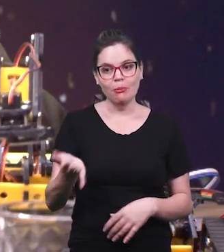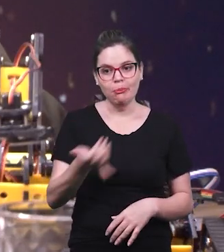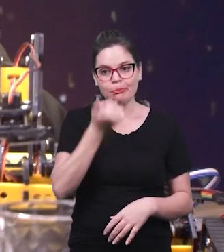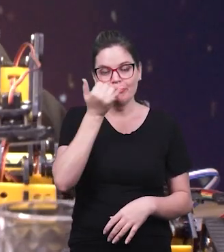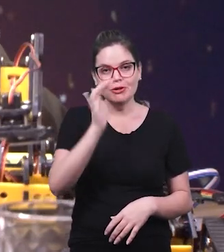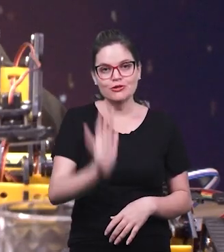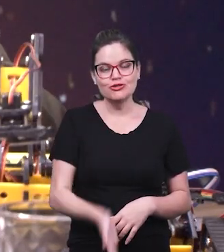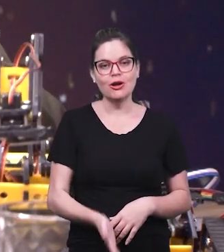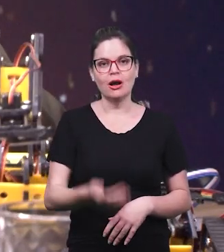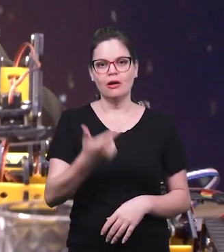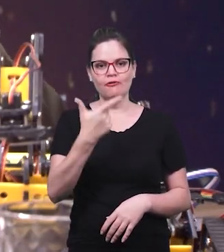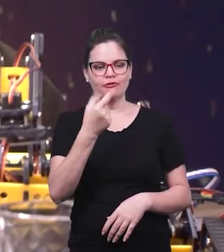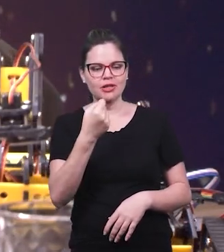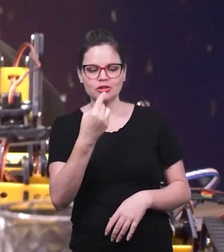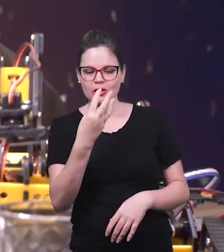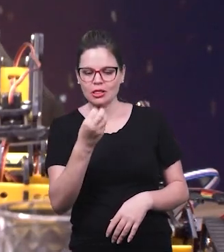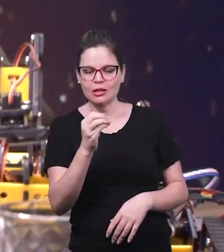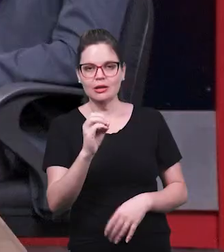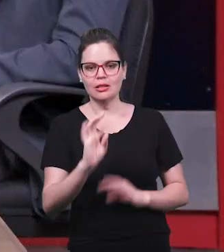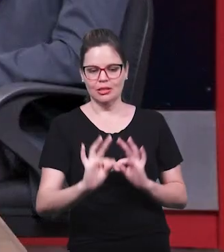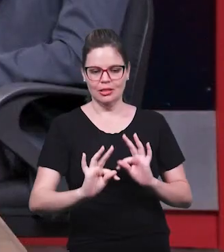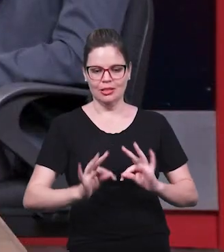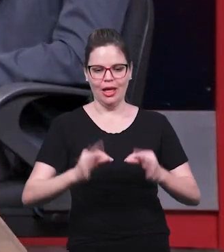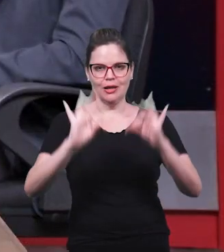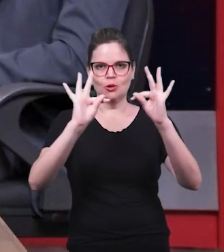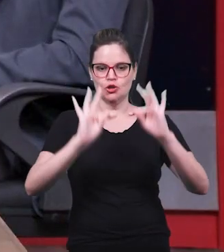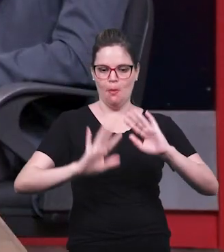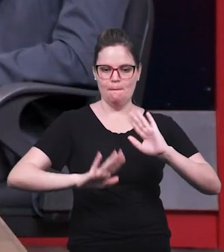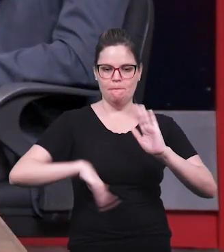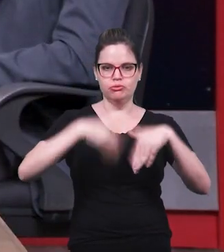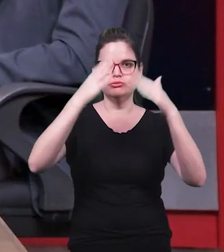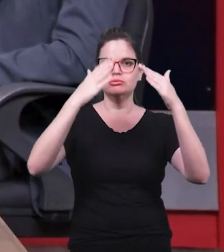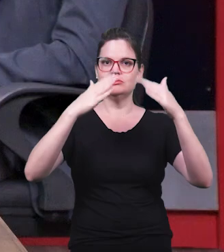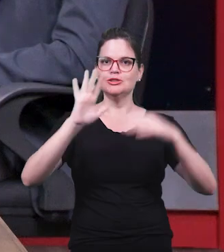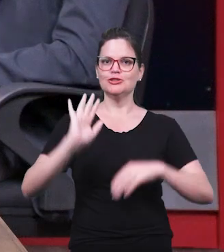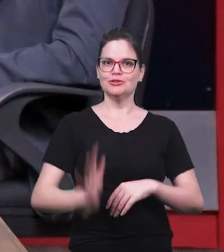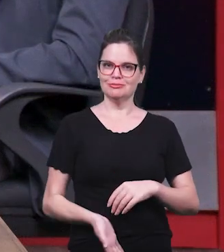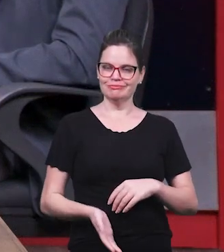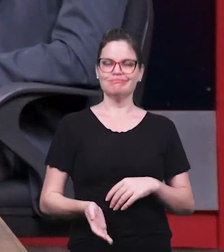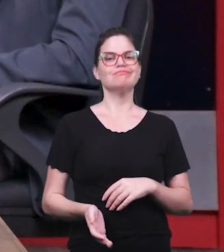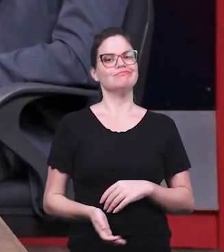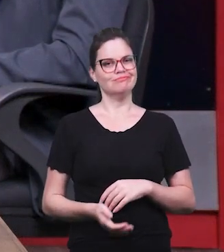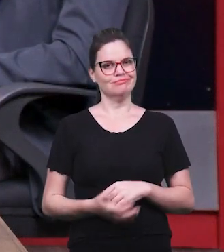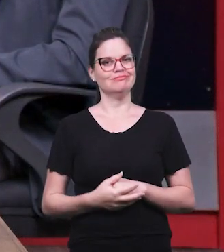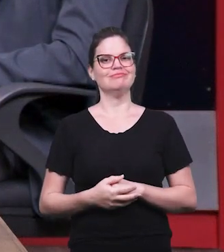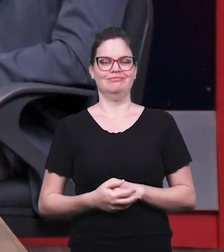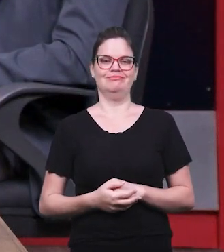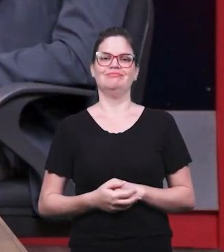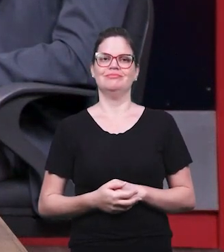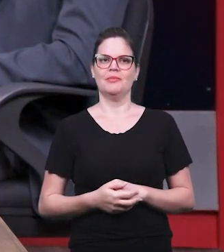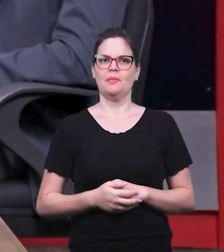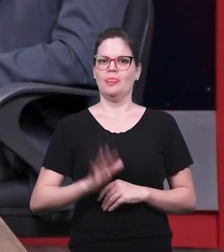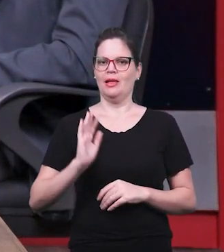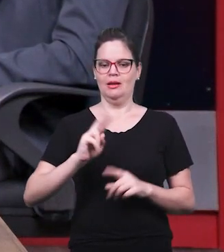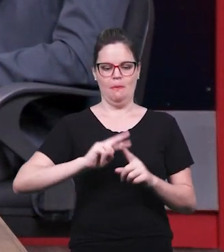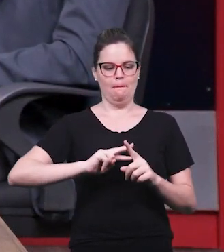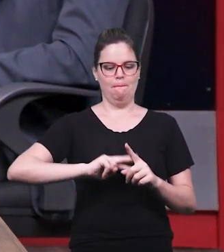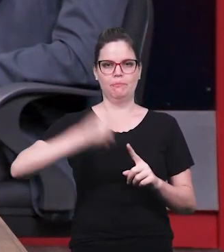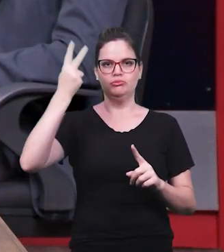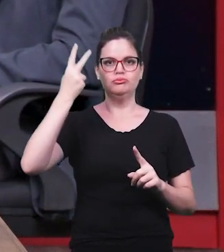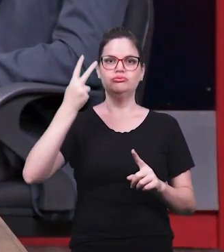últimos 20, 30 anos, essa parte de tecnologia, ela deu um salto muito grande. Sim. E realmente ela se multiplicou,